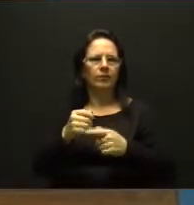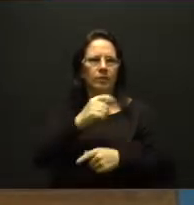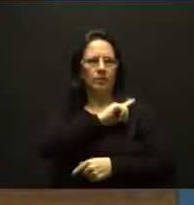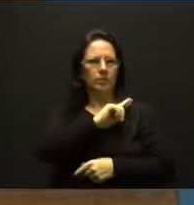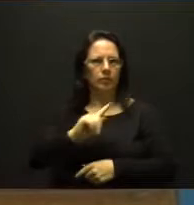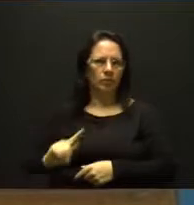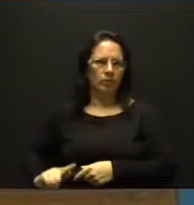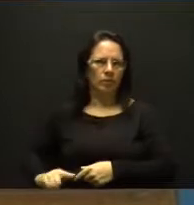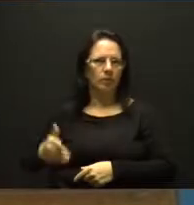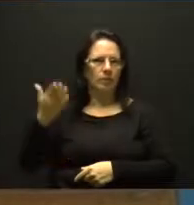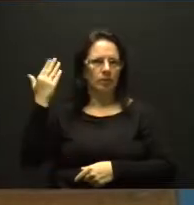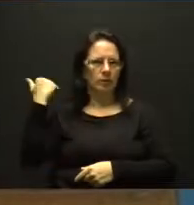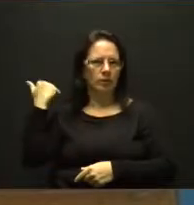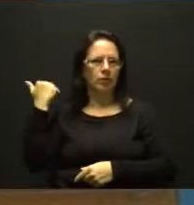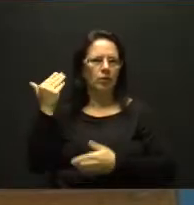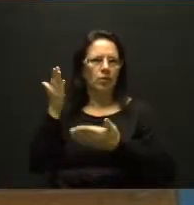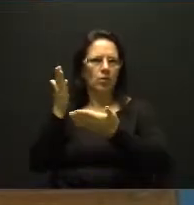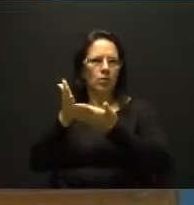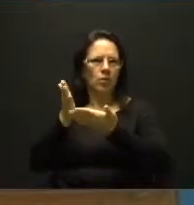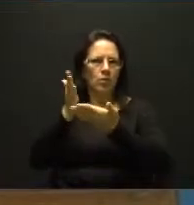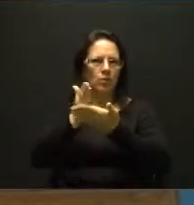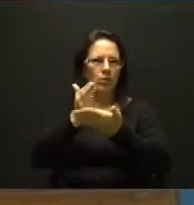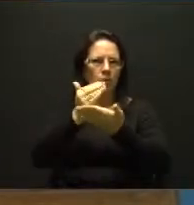com as parcelas